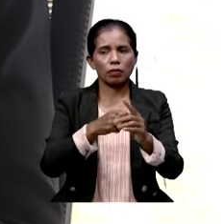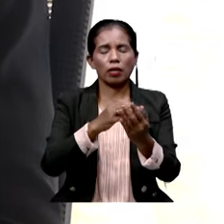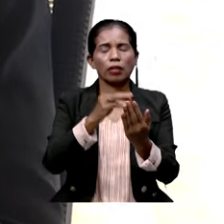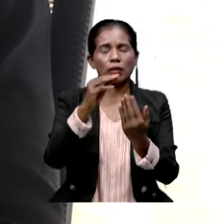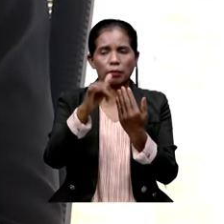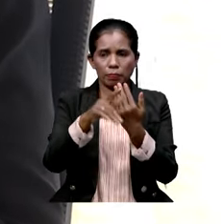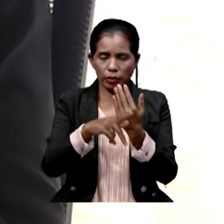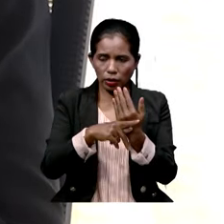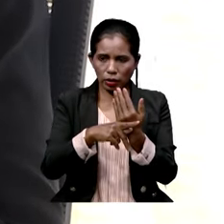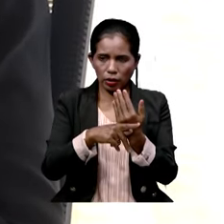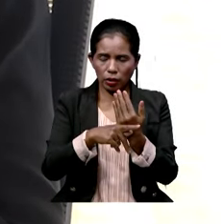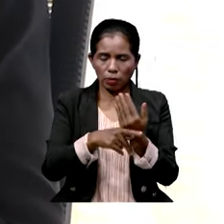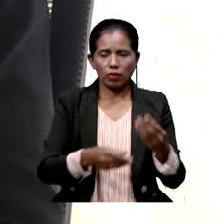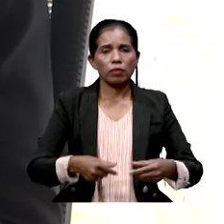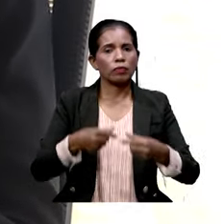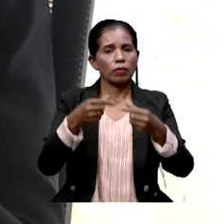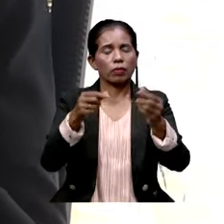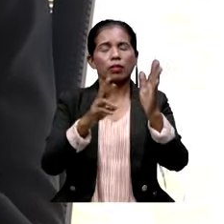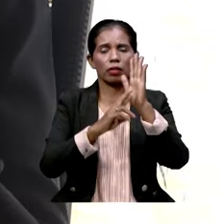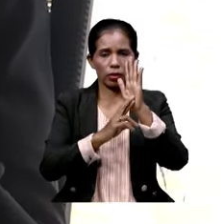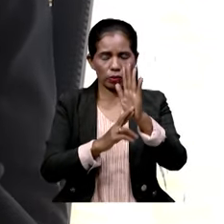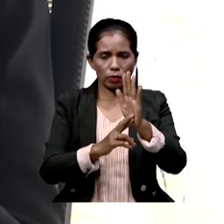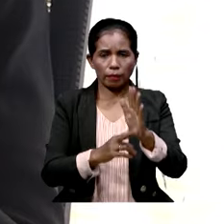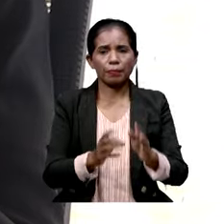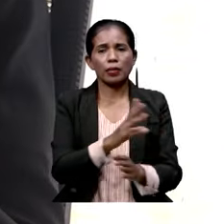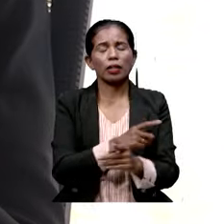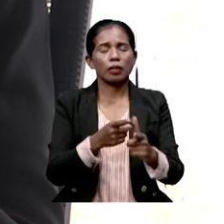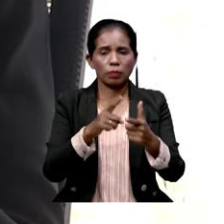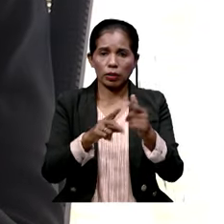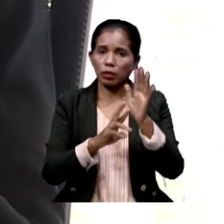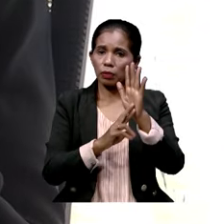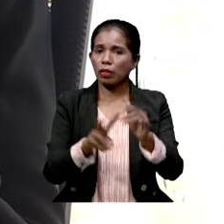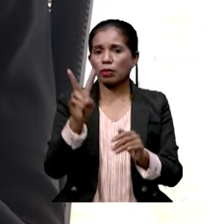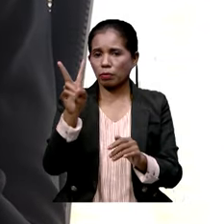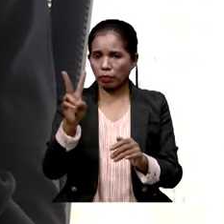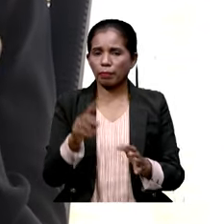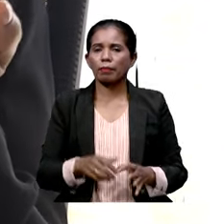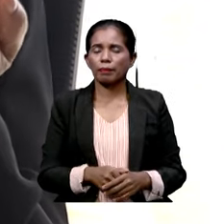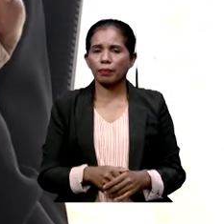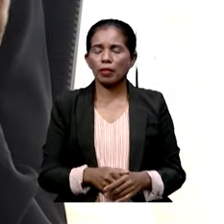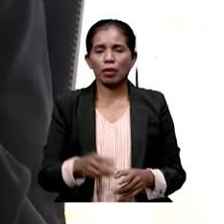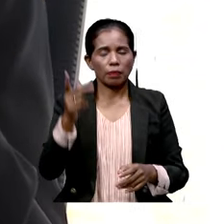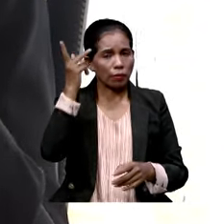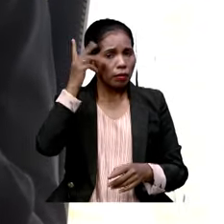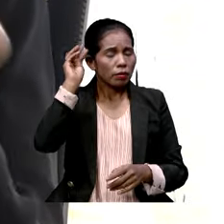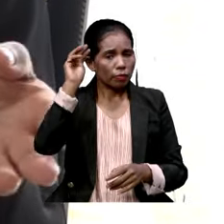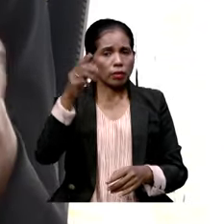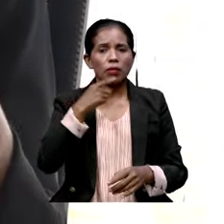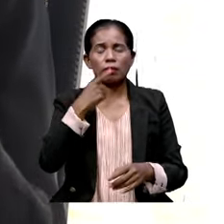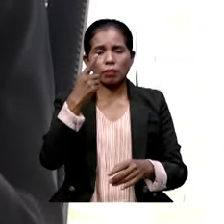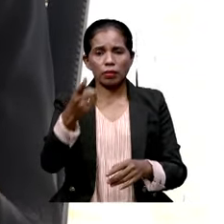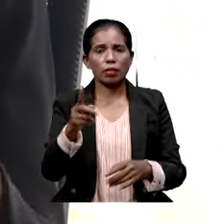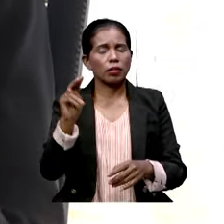de abril, a mim conclui o relatório. Sim. Portanto, relatório e a rua. Também o primeiro-ministro tem que ter o